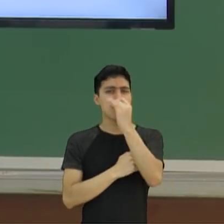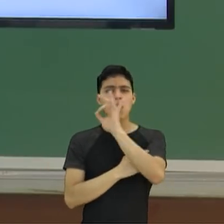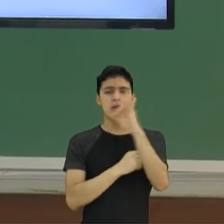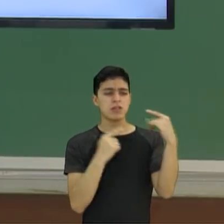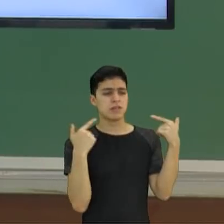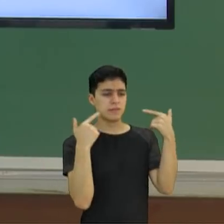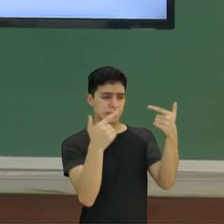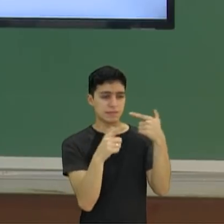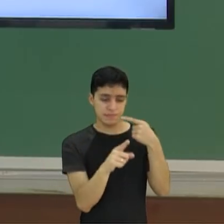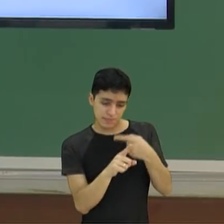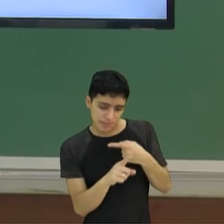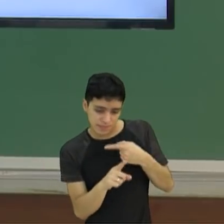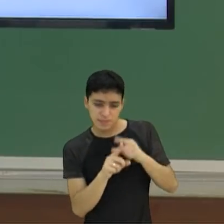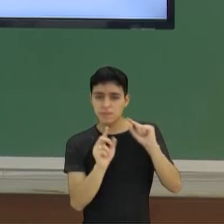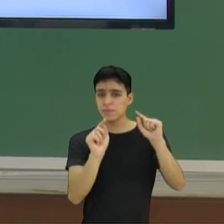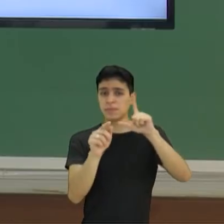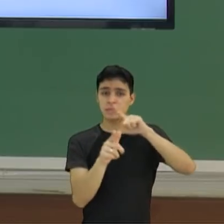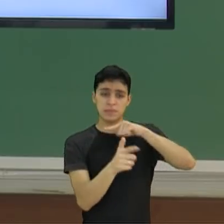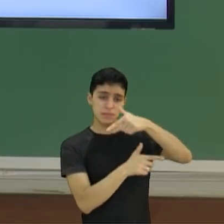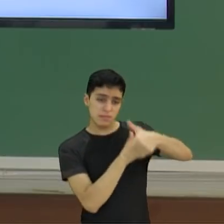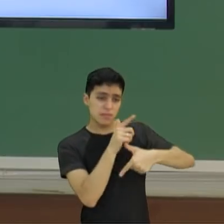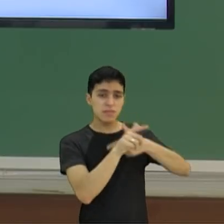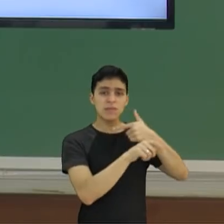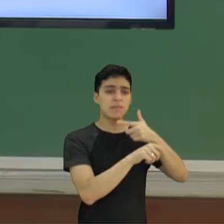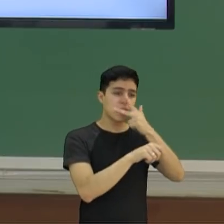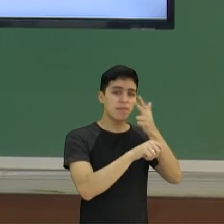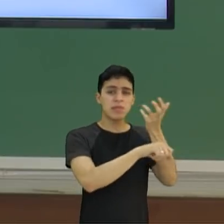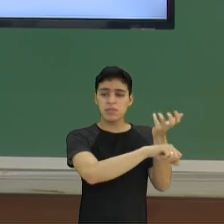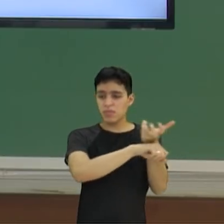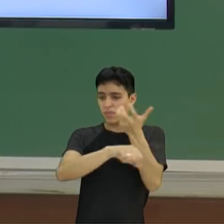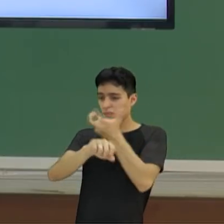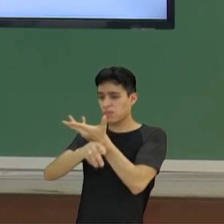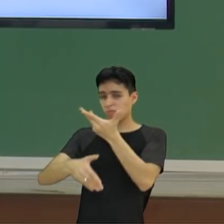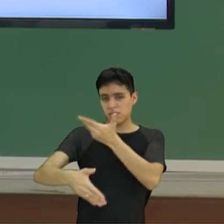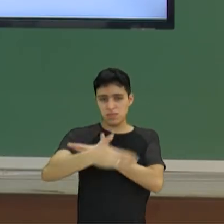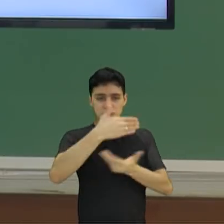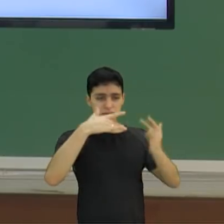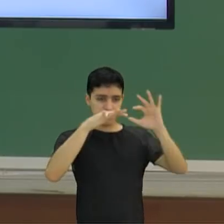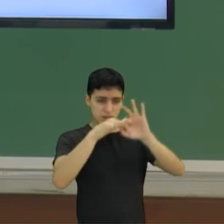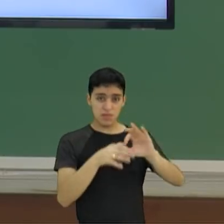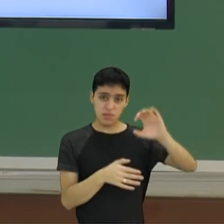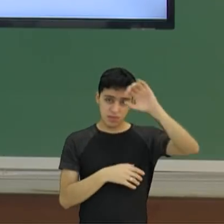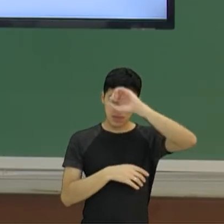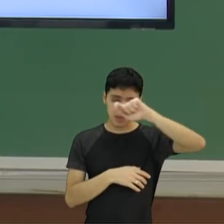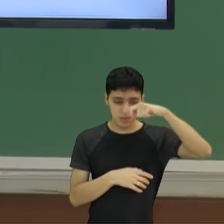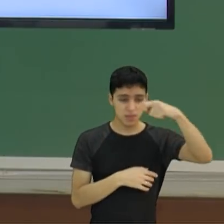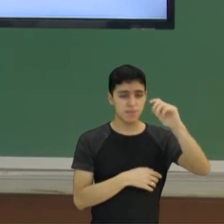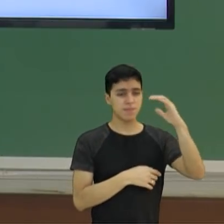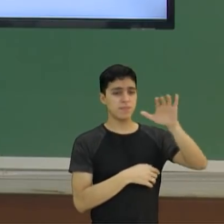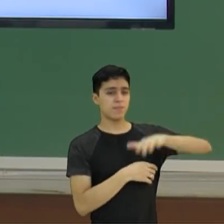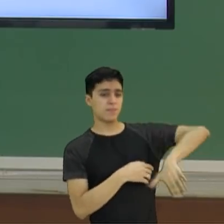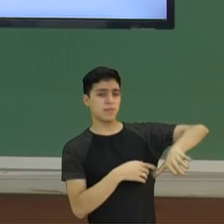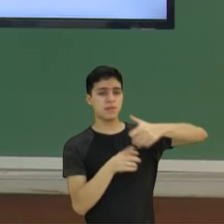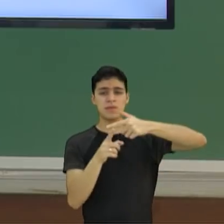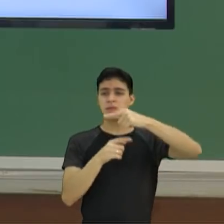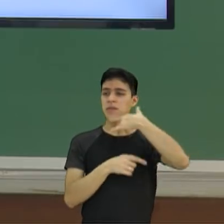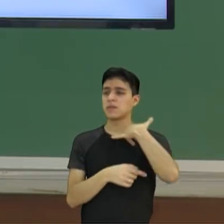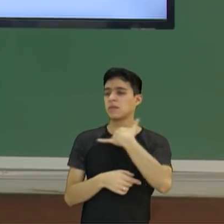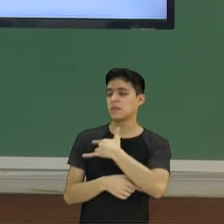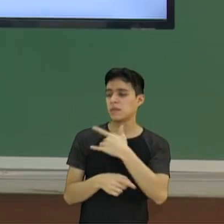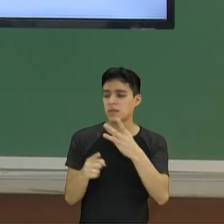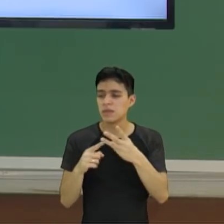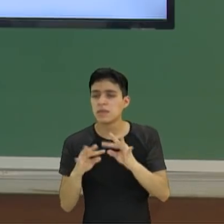iniciativa, porque há um trabalho interdisciplinar, inclusive. Você acaba aprendendo coisas de ciências, de saúde,